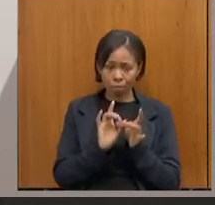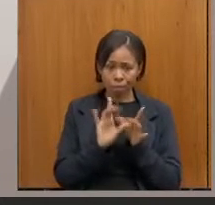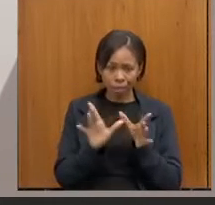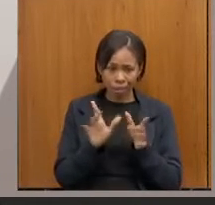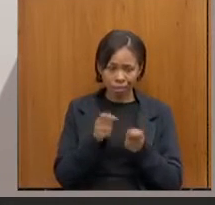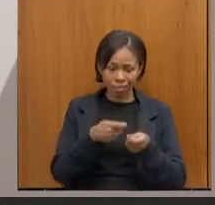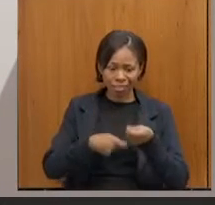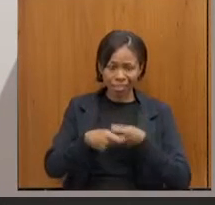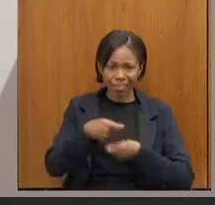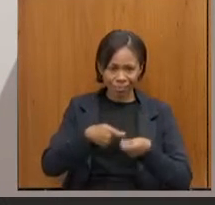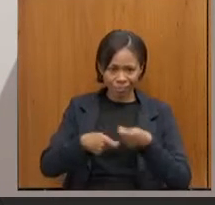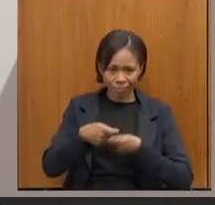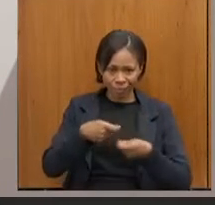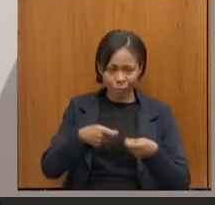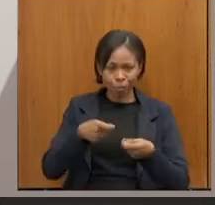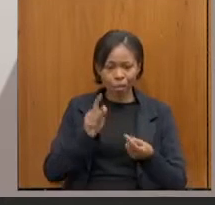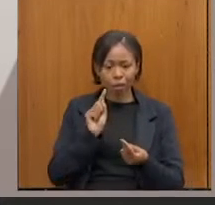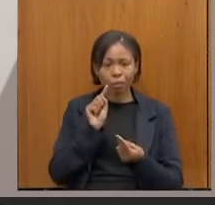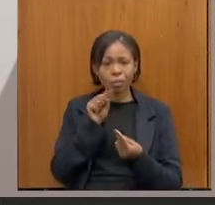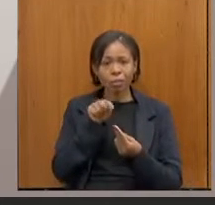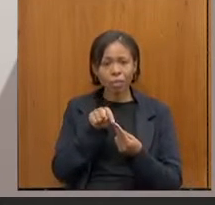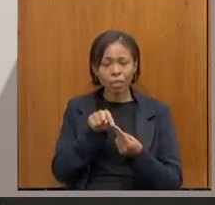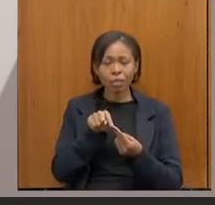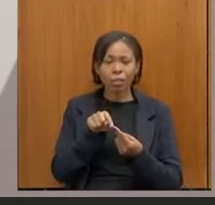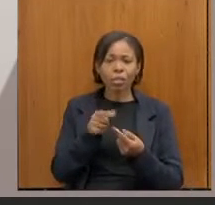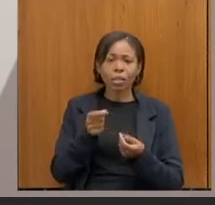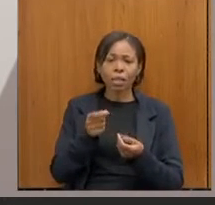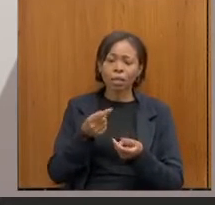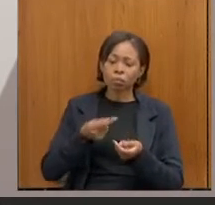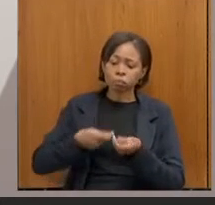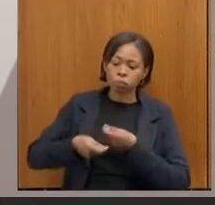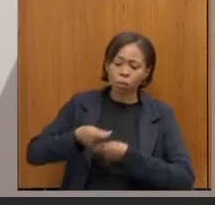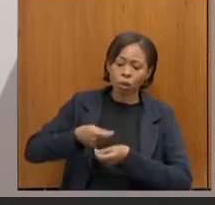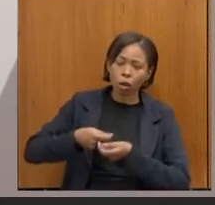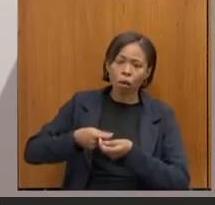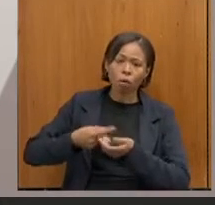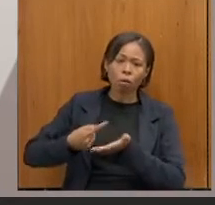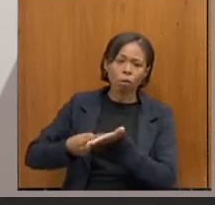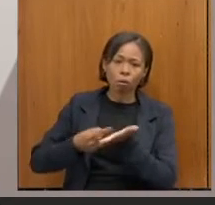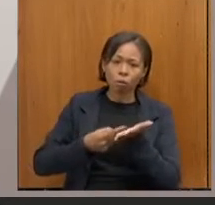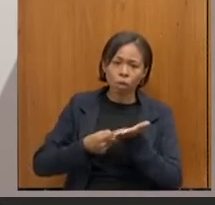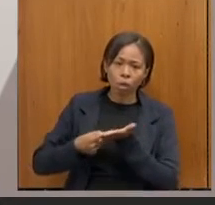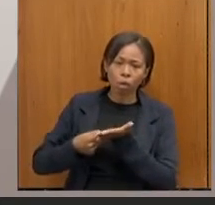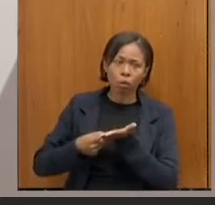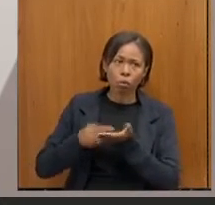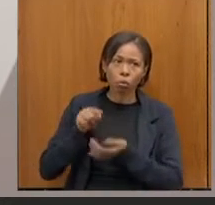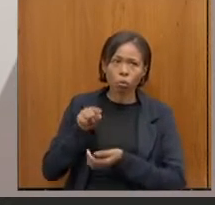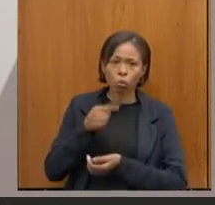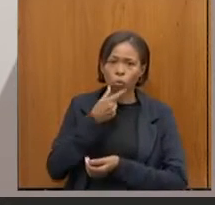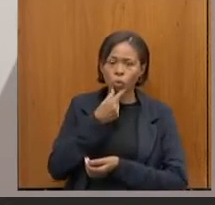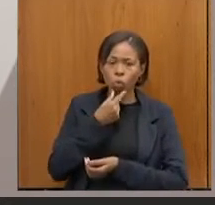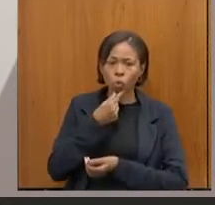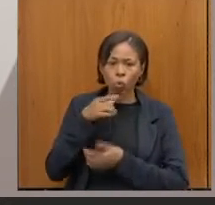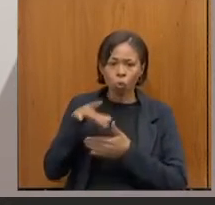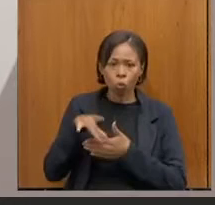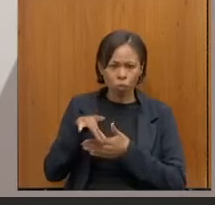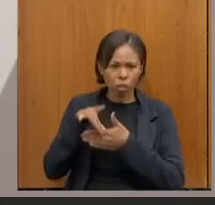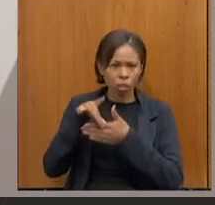está no finalmente aqui tem negociado com o líder da maioria da